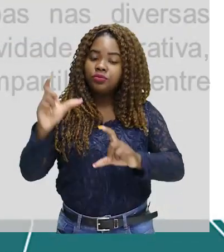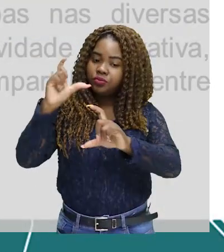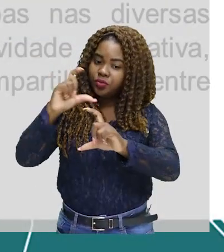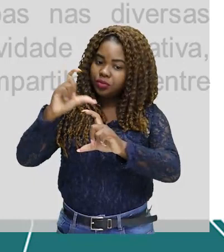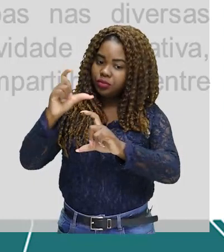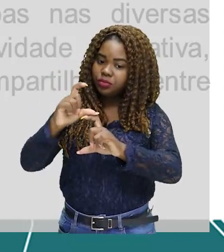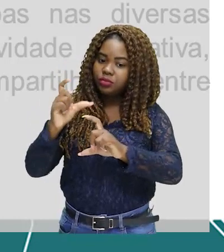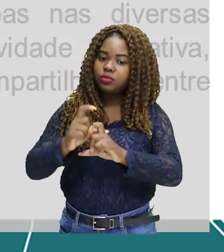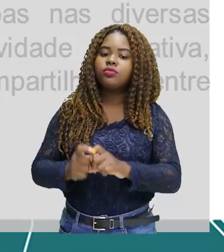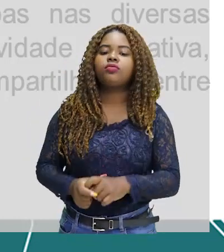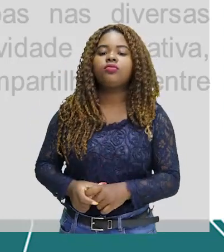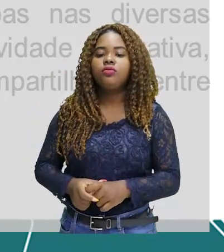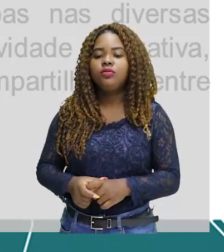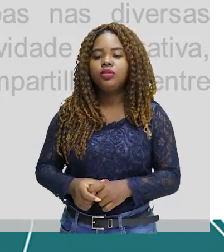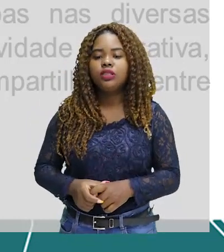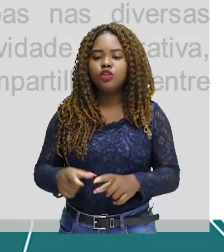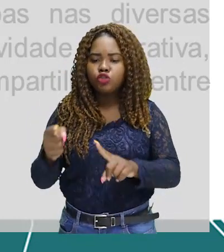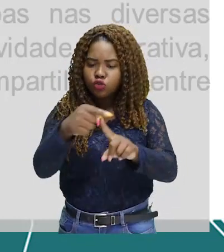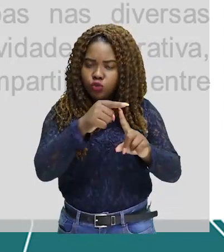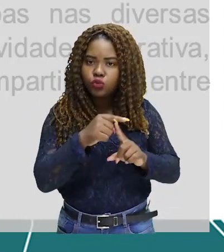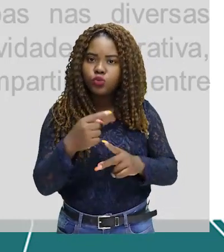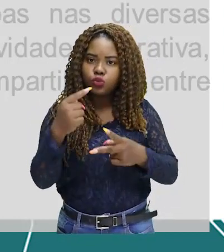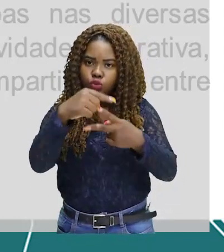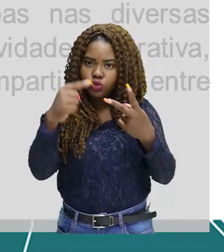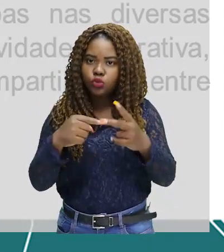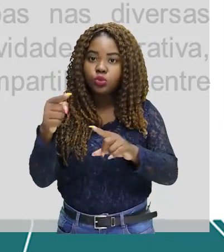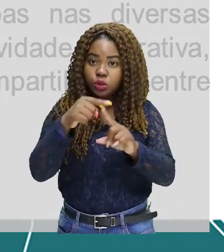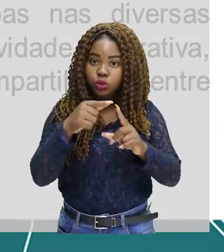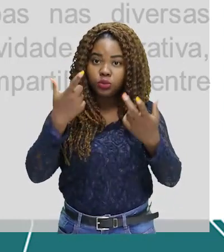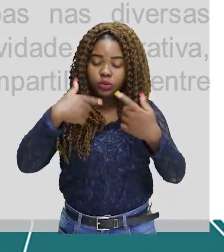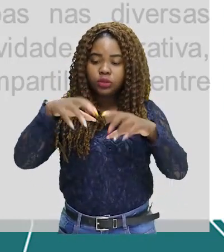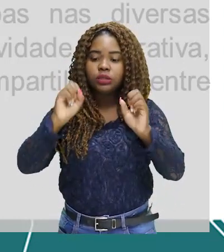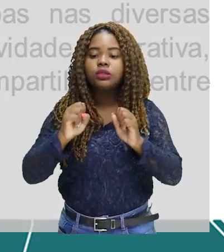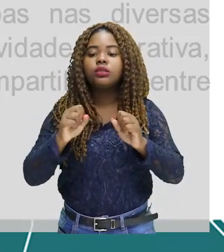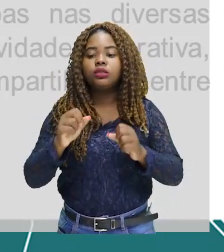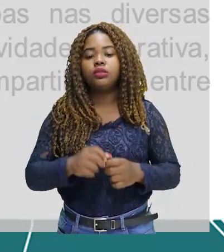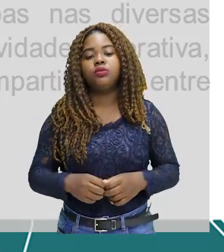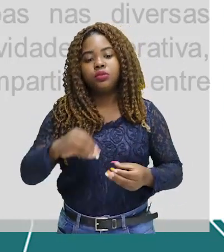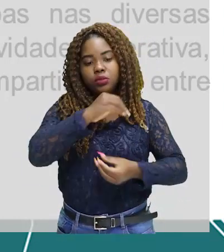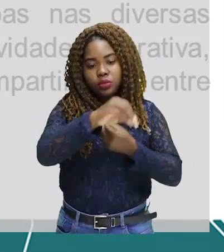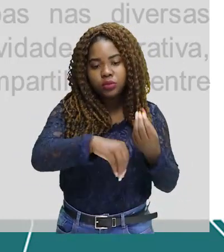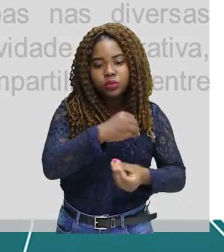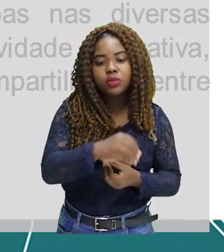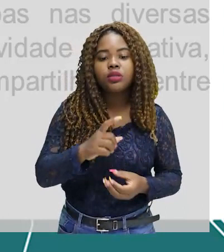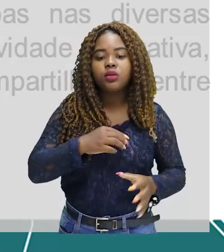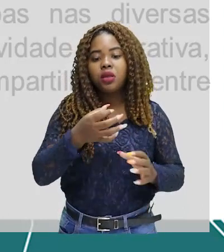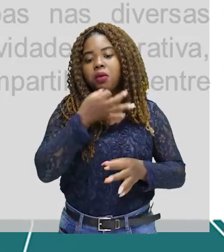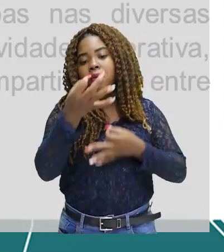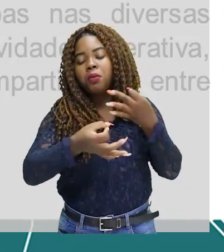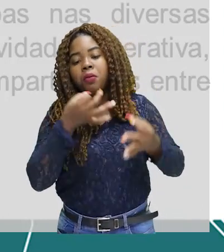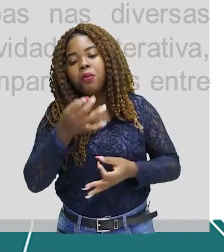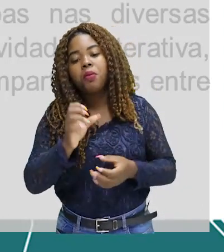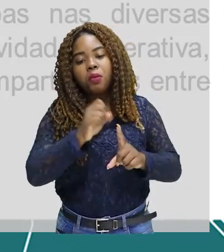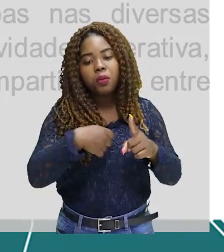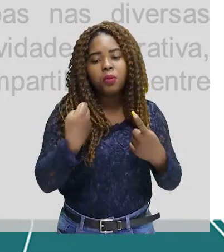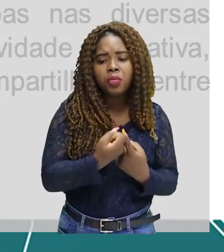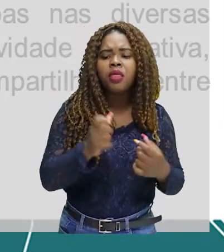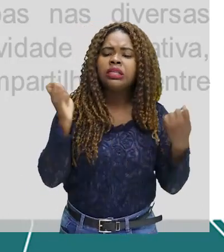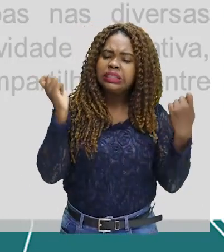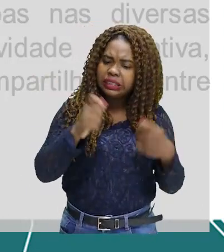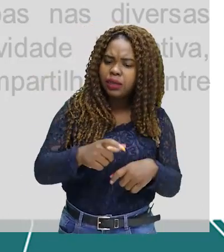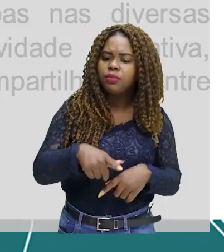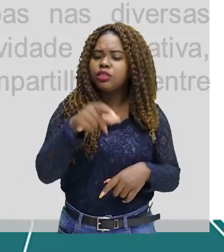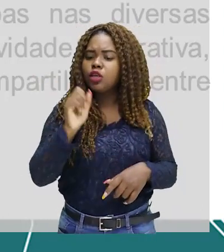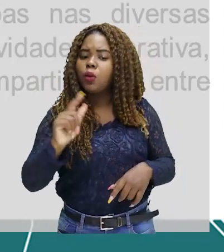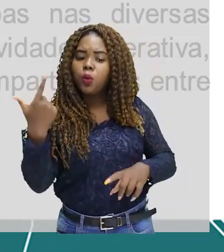linguagem verbal e a não verbal fundem-se de modo harmônico, compondo o texto que visa a crítica social. Podemos citar outros textos que